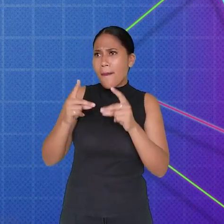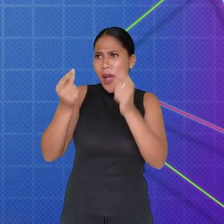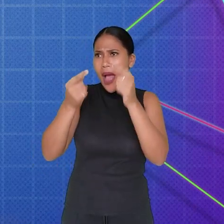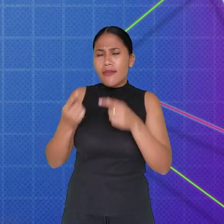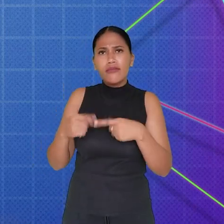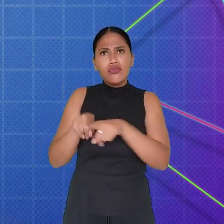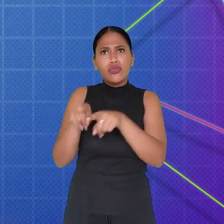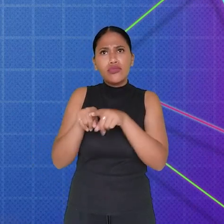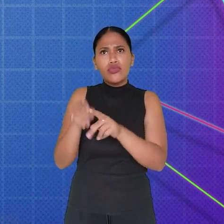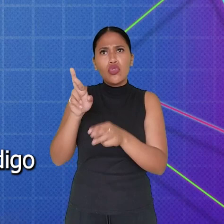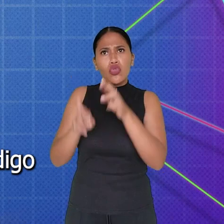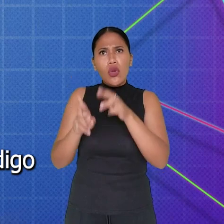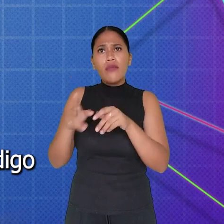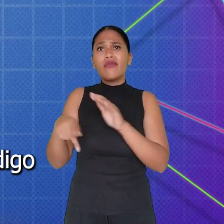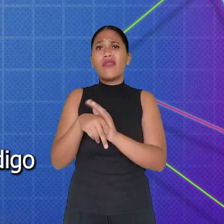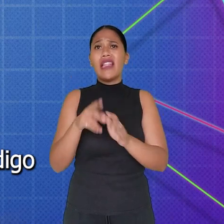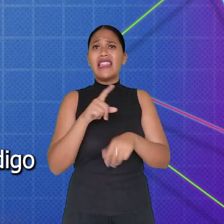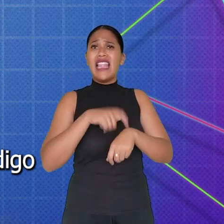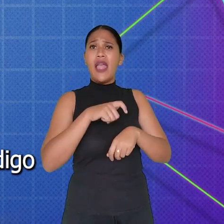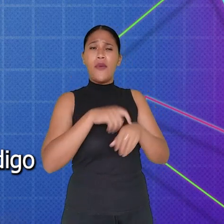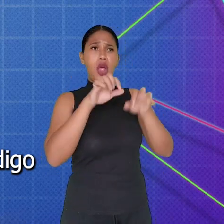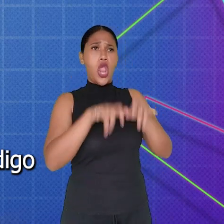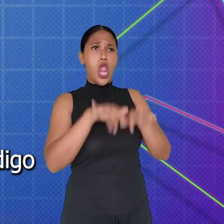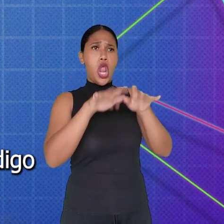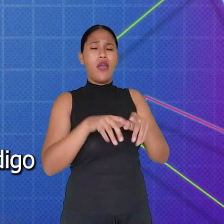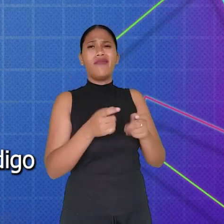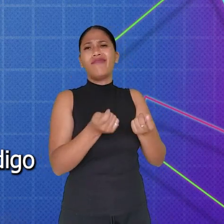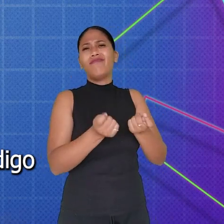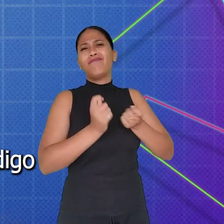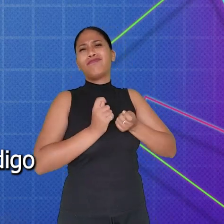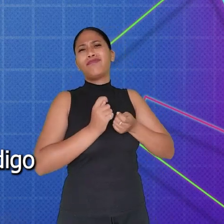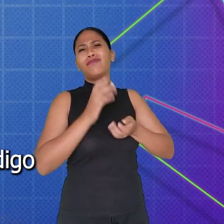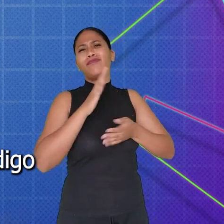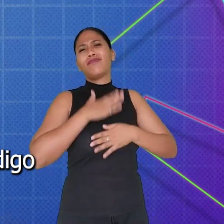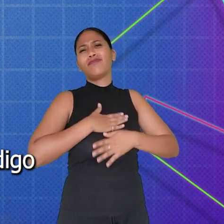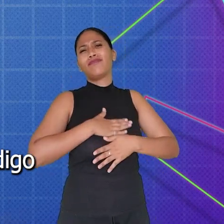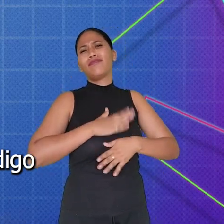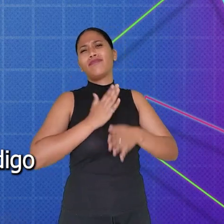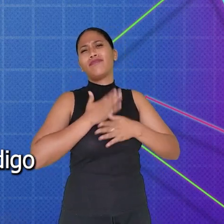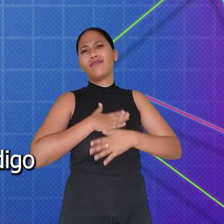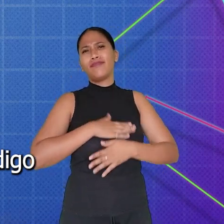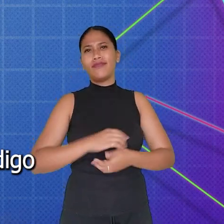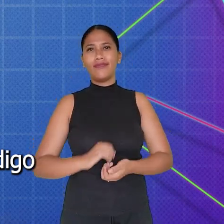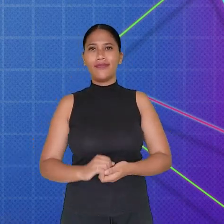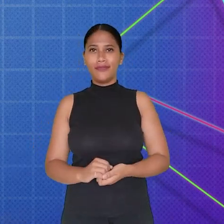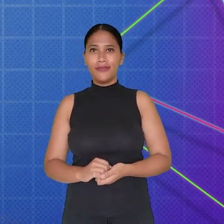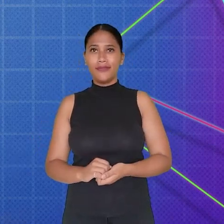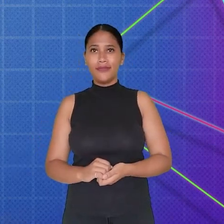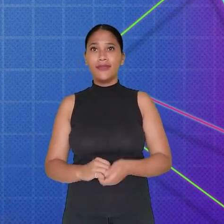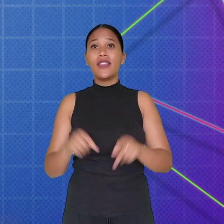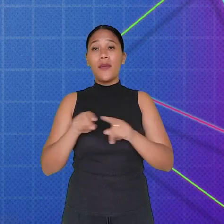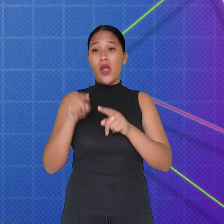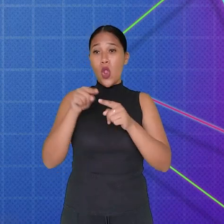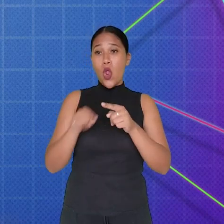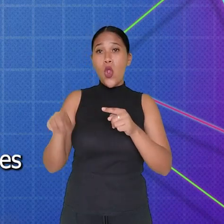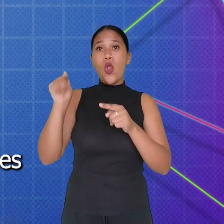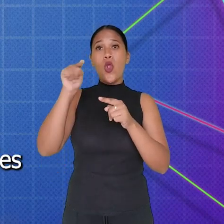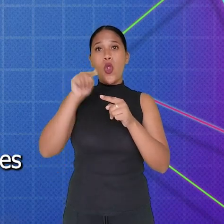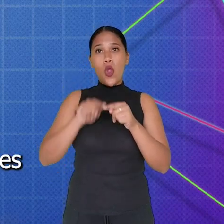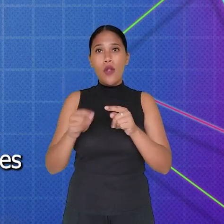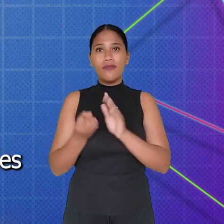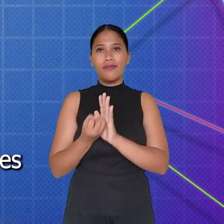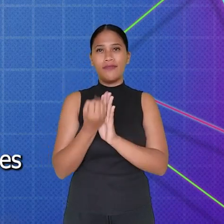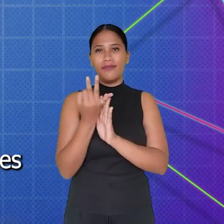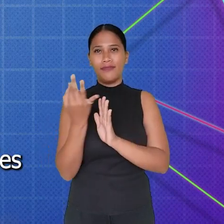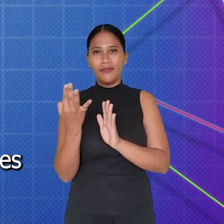tarefas repetitivas, você poupa um tempo que seria gasto escrevendo código para cada repetição individual. Loop de contagem, usado